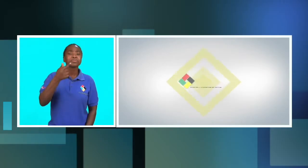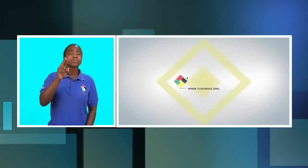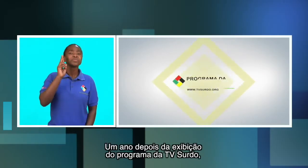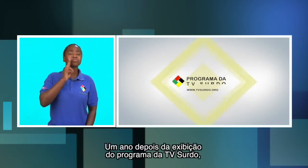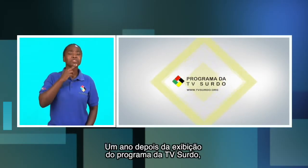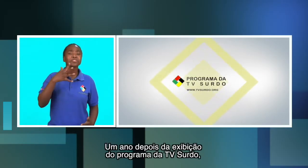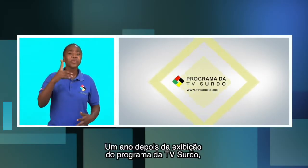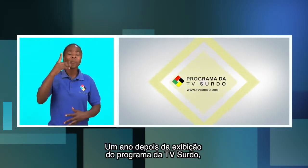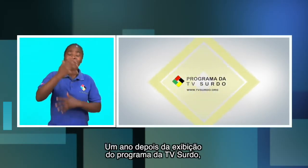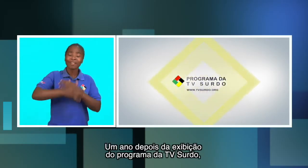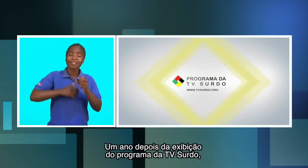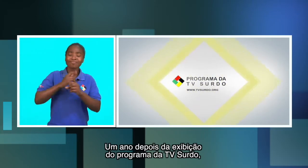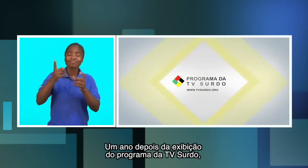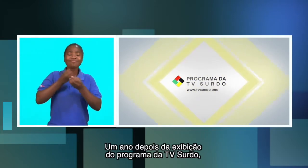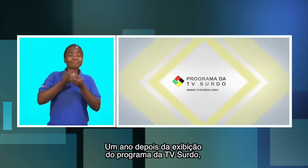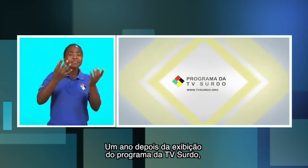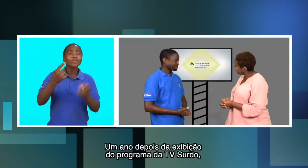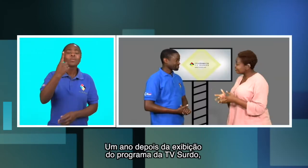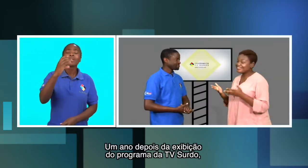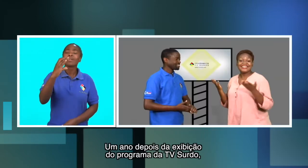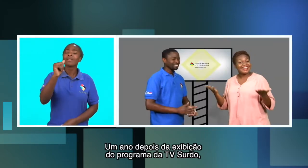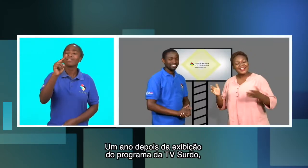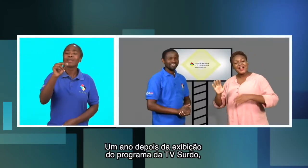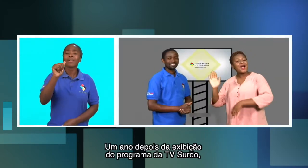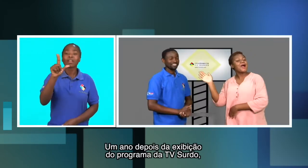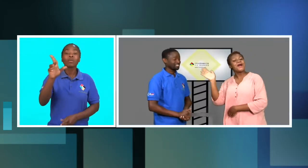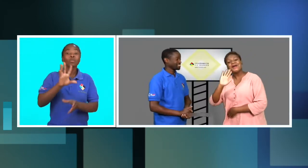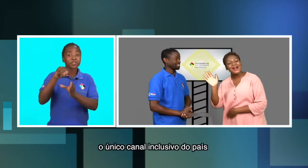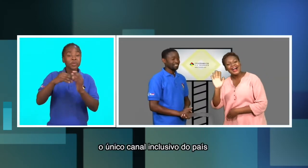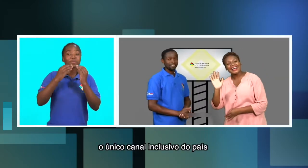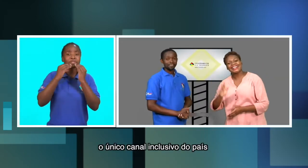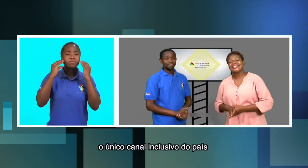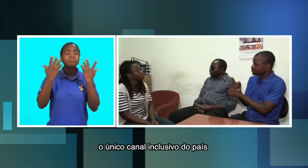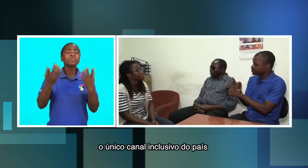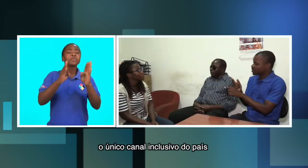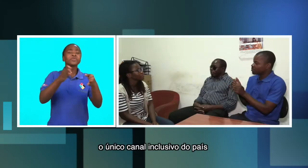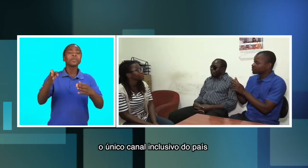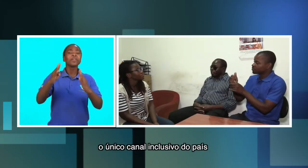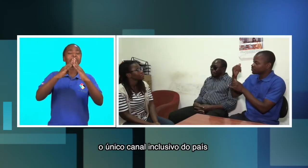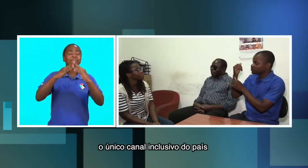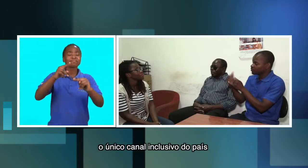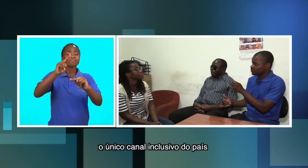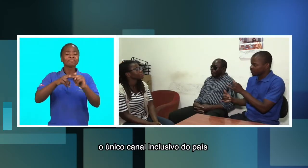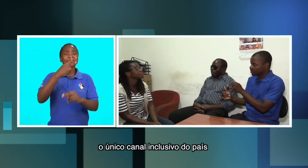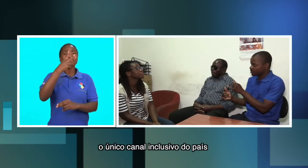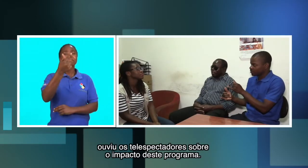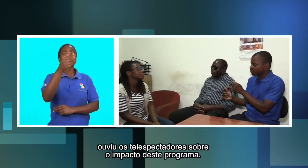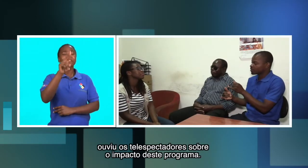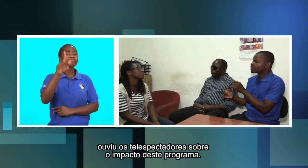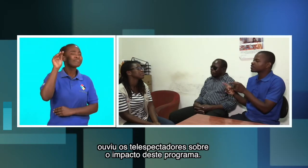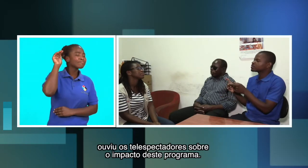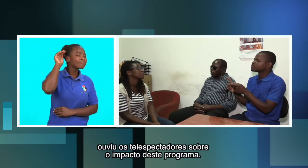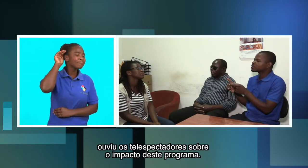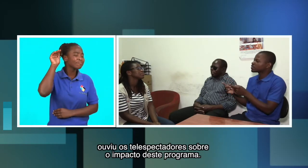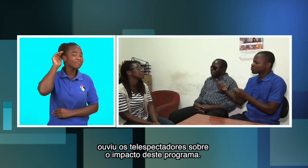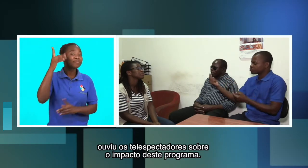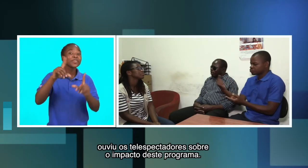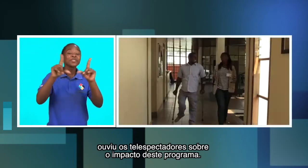Um ano depois da exibição do programa da TV Surdo, o único canal inclusivo do país, ouviu os